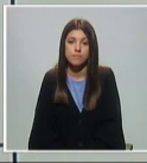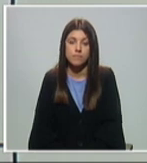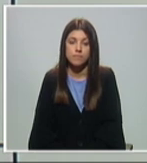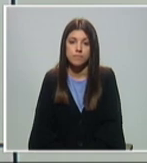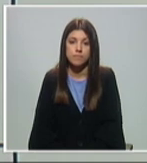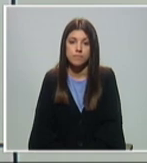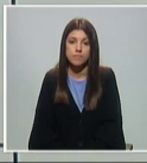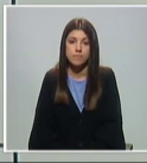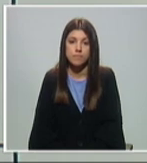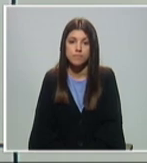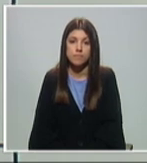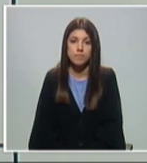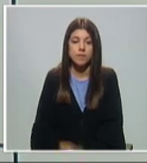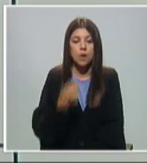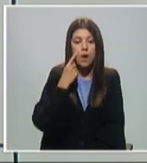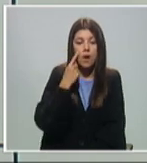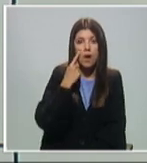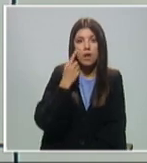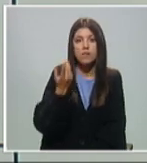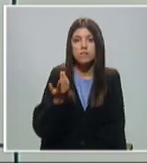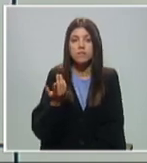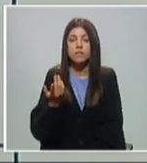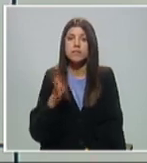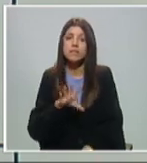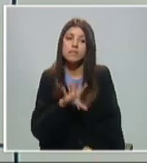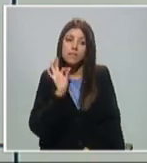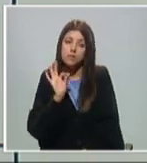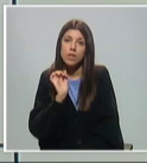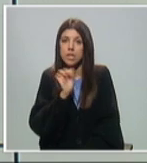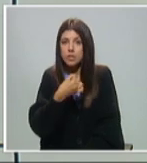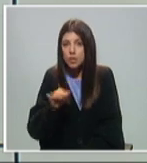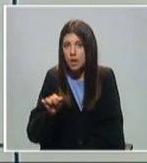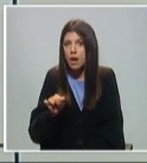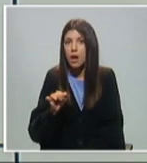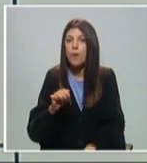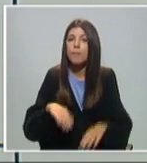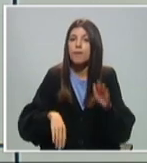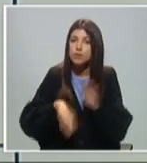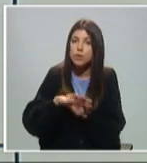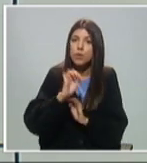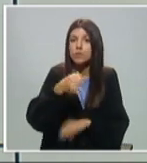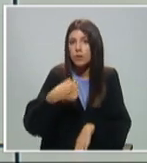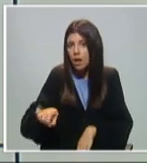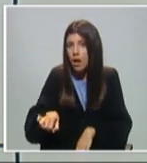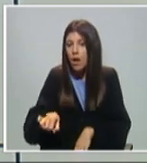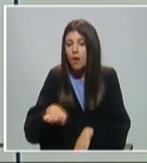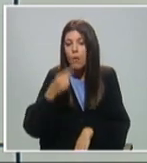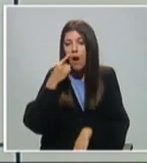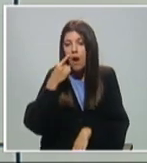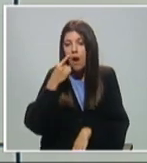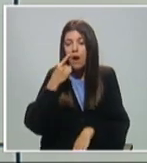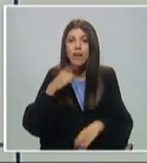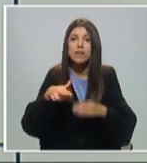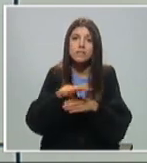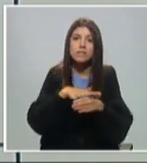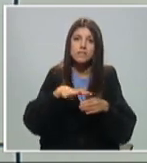se está aprovado, se está reprovado, se está selecionado, enfim, para imensas situações em que nós queremos calcular com